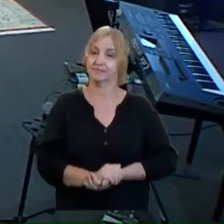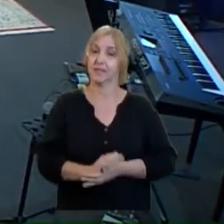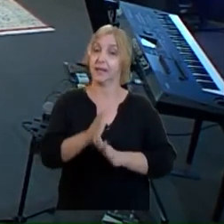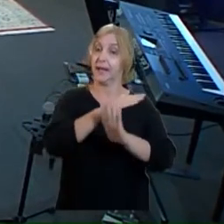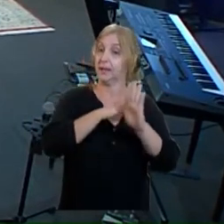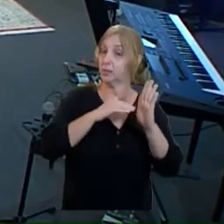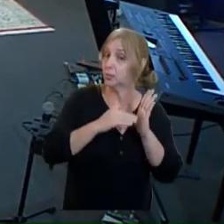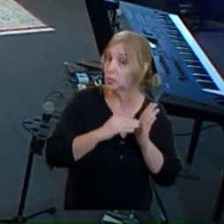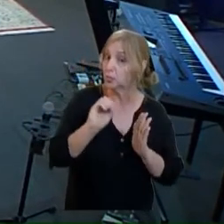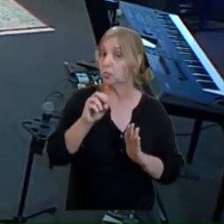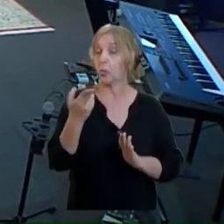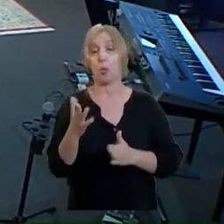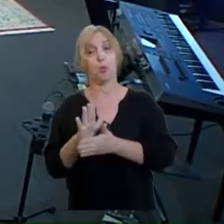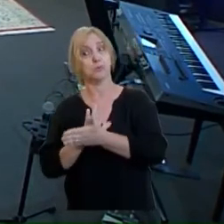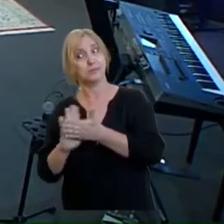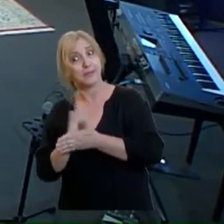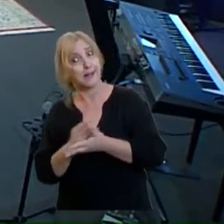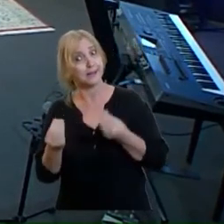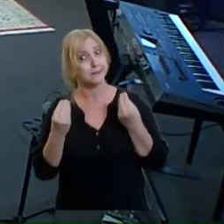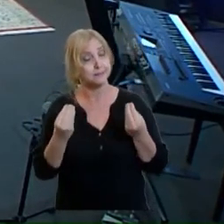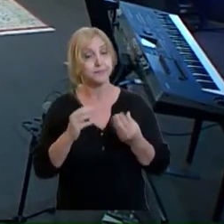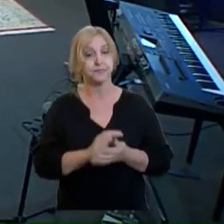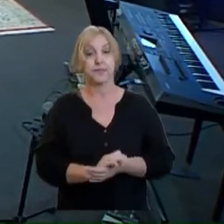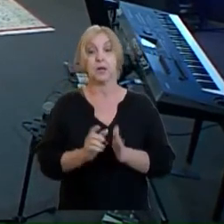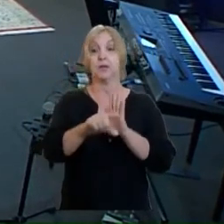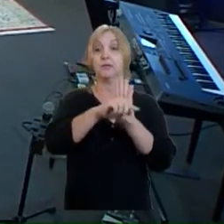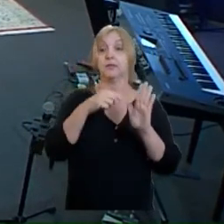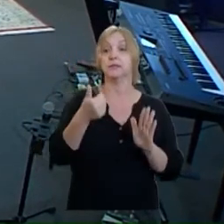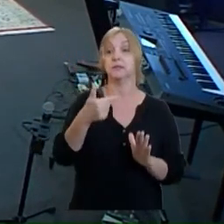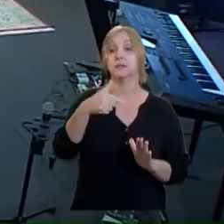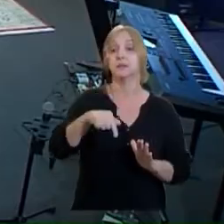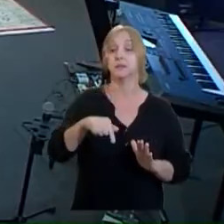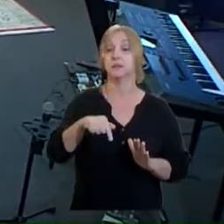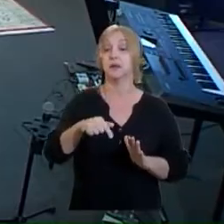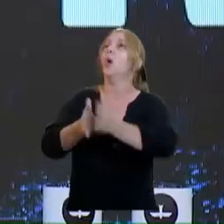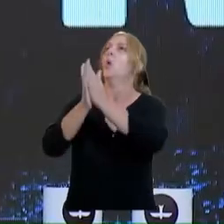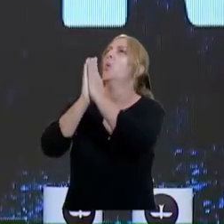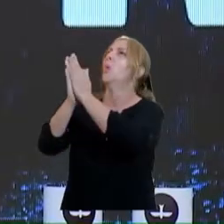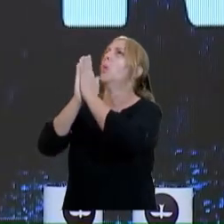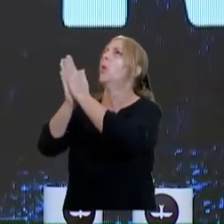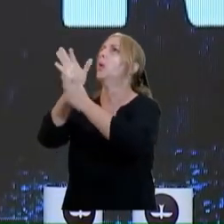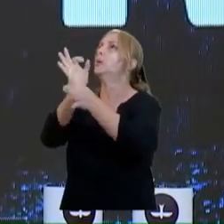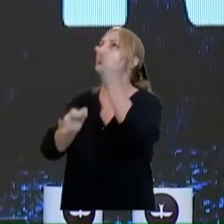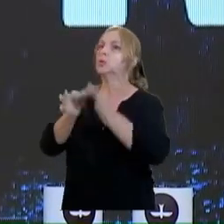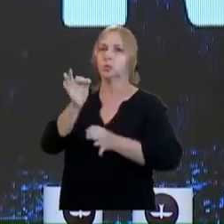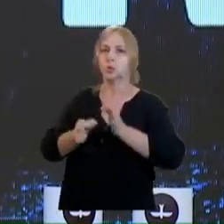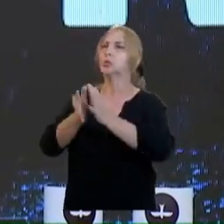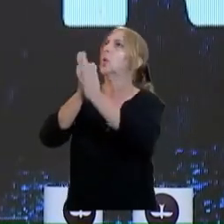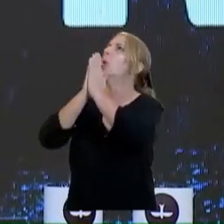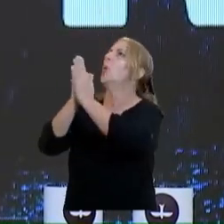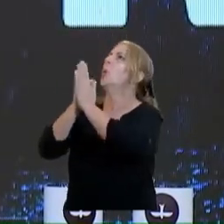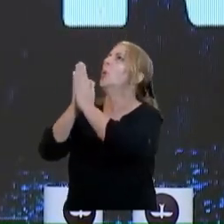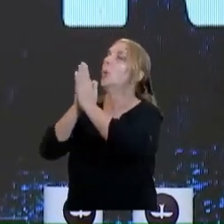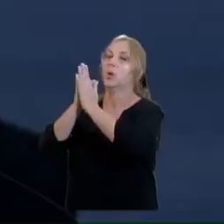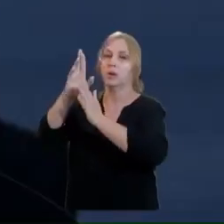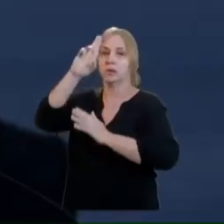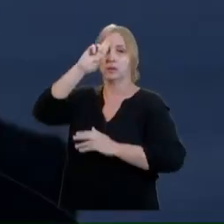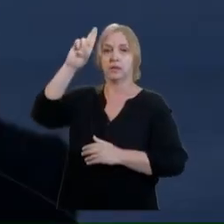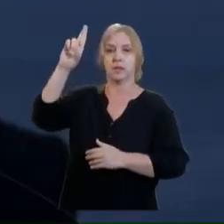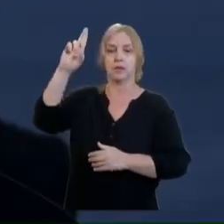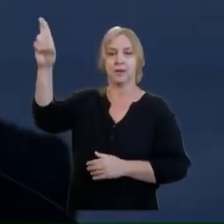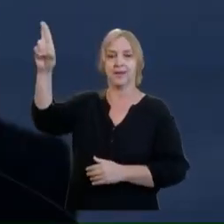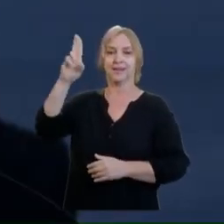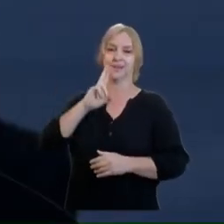Olha o versículo 17. Diz assim: clama os justos, o Senhor os escuta e